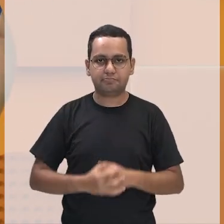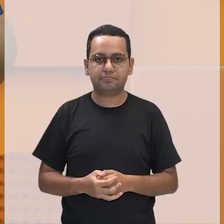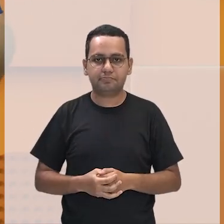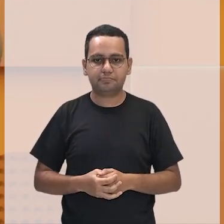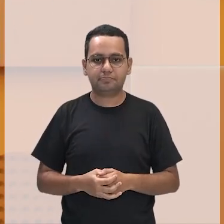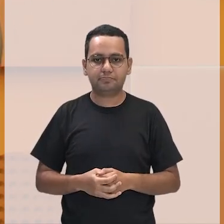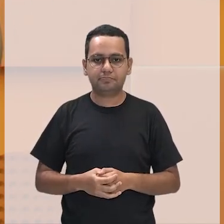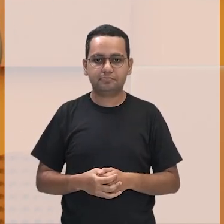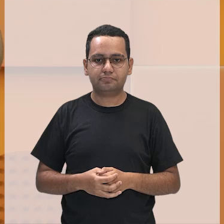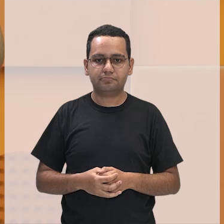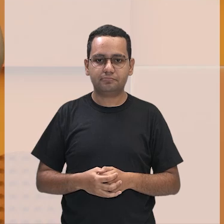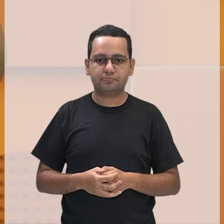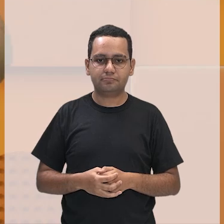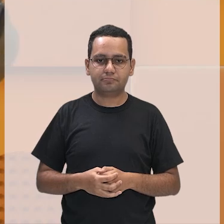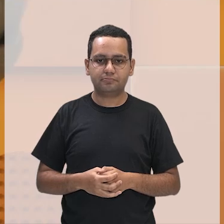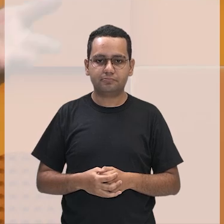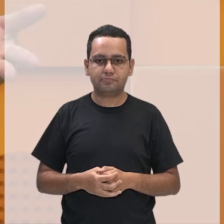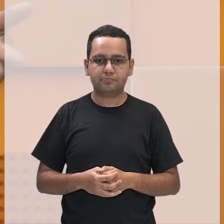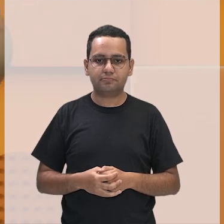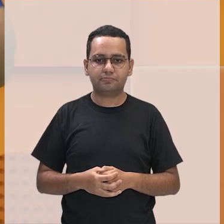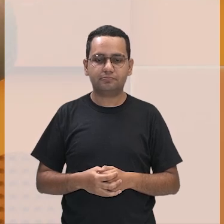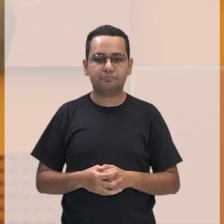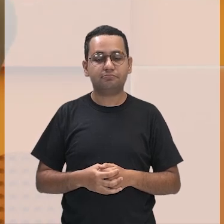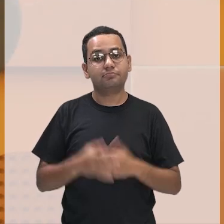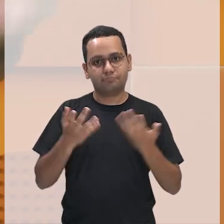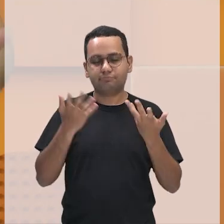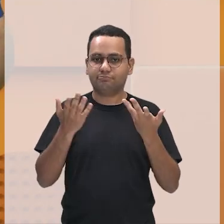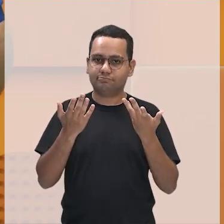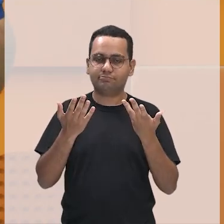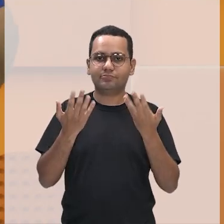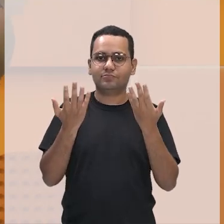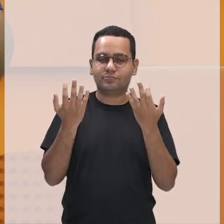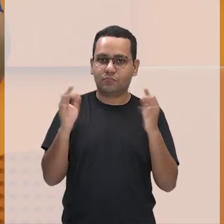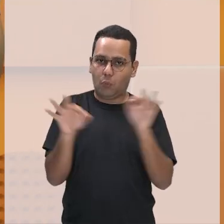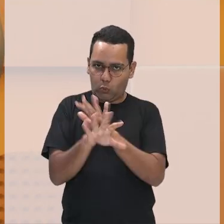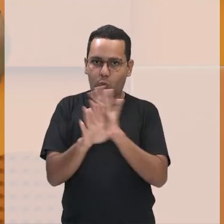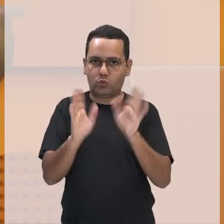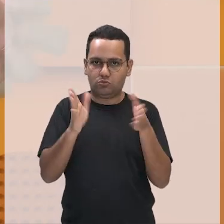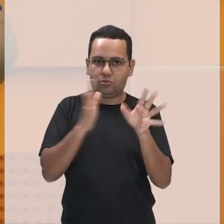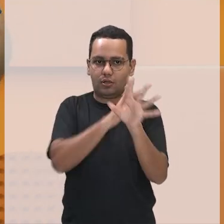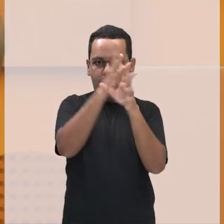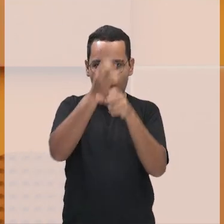ok? Atingimos, então, o nosso objetivo, que era revisar, né,